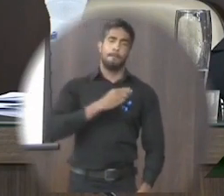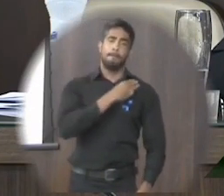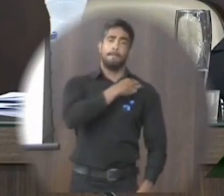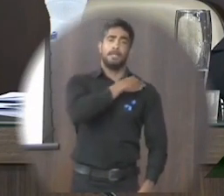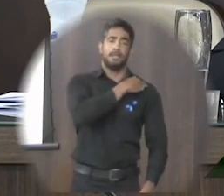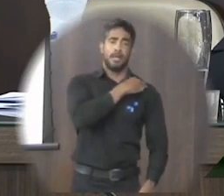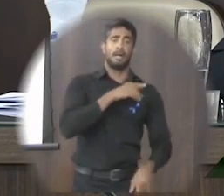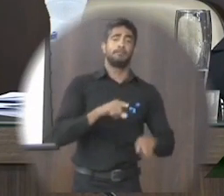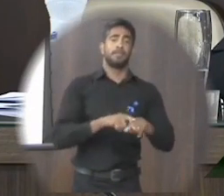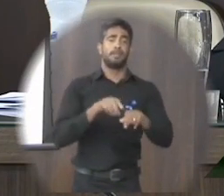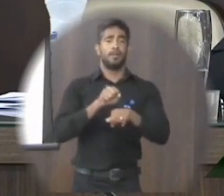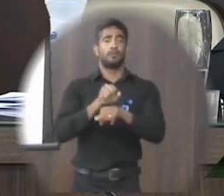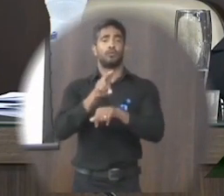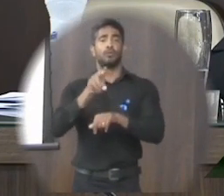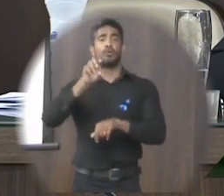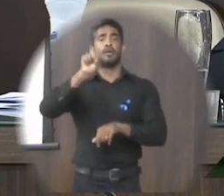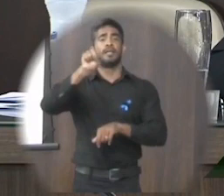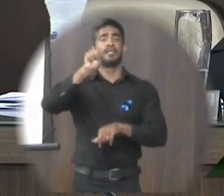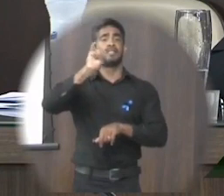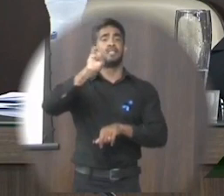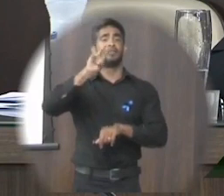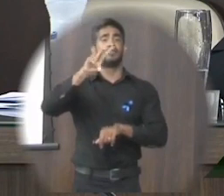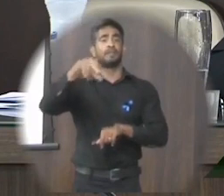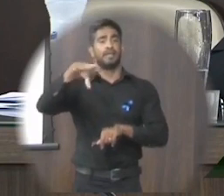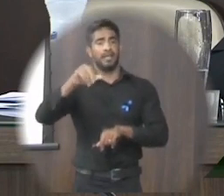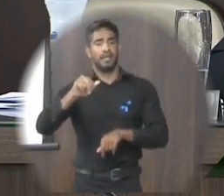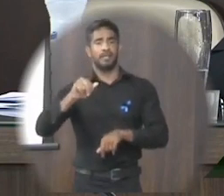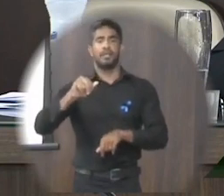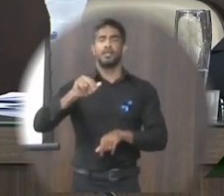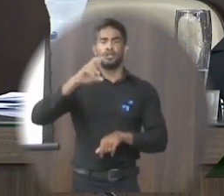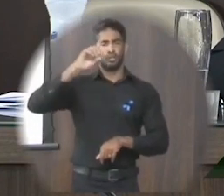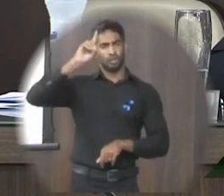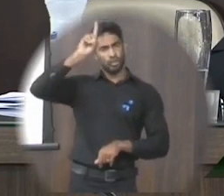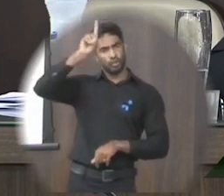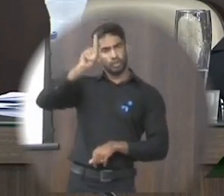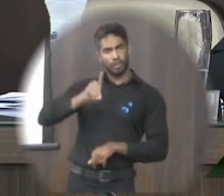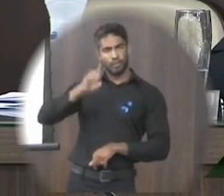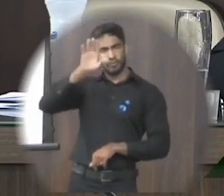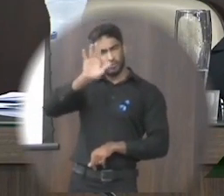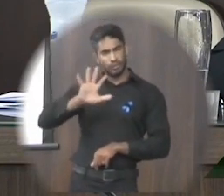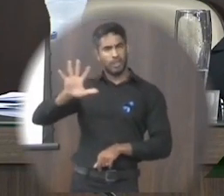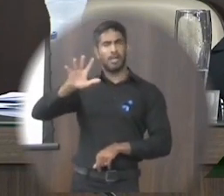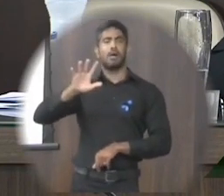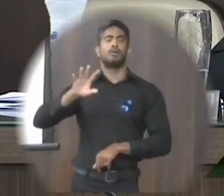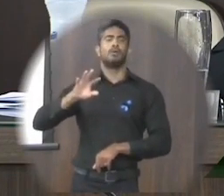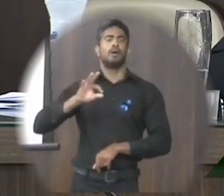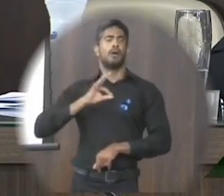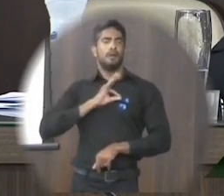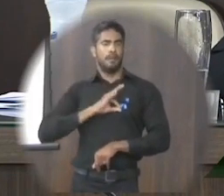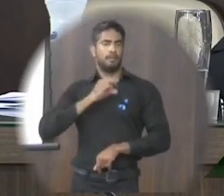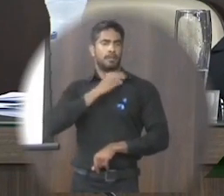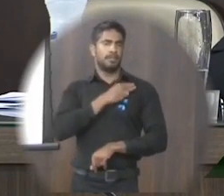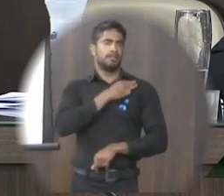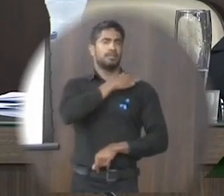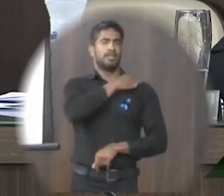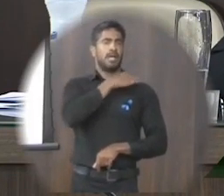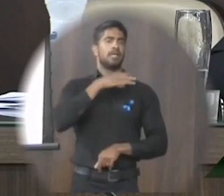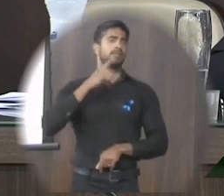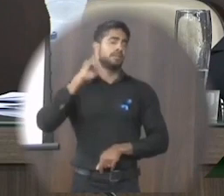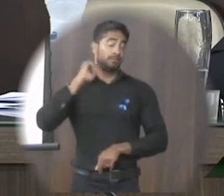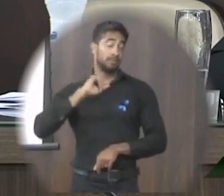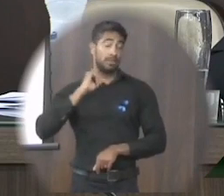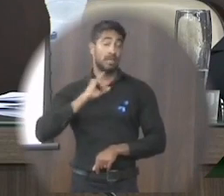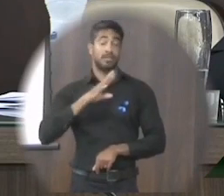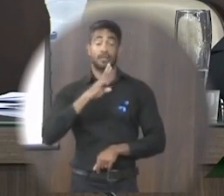doutor Silvinei Vasques, diretor-geral da Polícia Rodoviária Federal, para que os respectivos comandante e diretor tomem conhecimento e